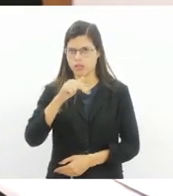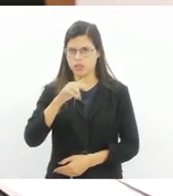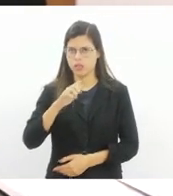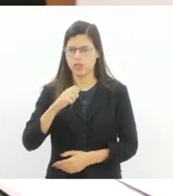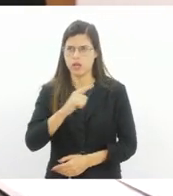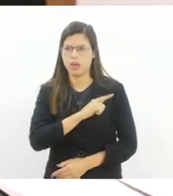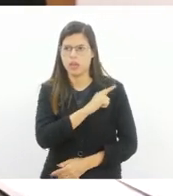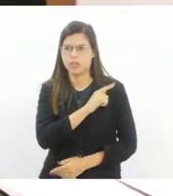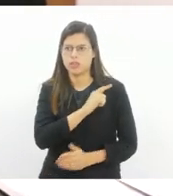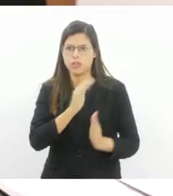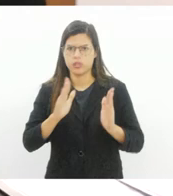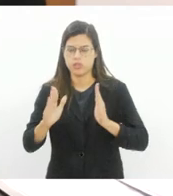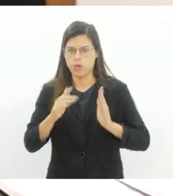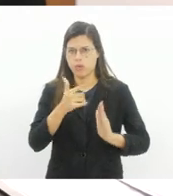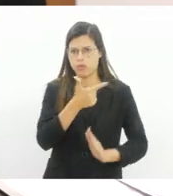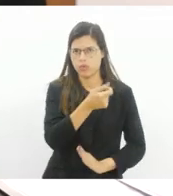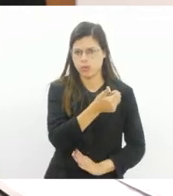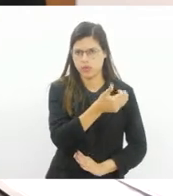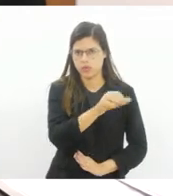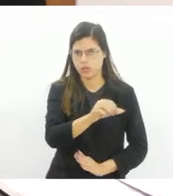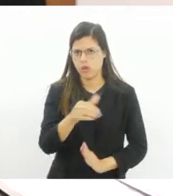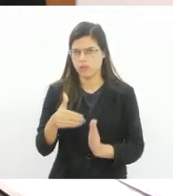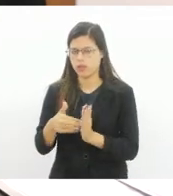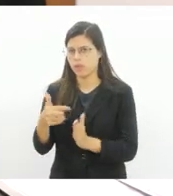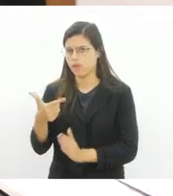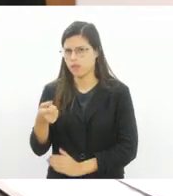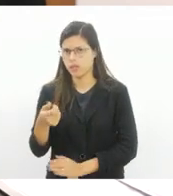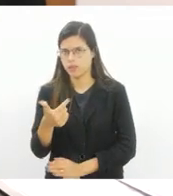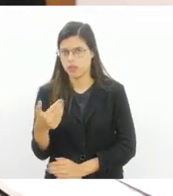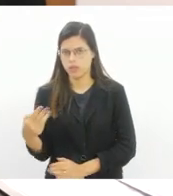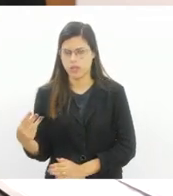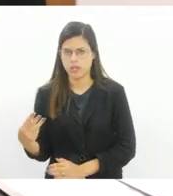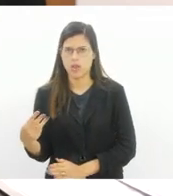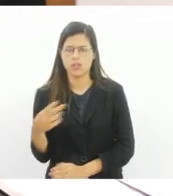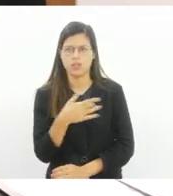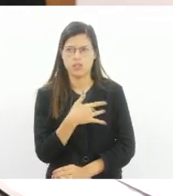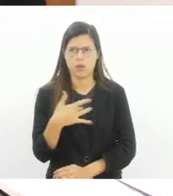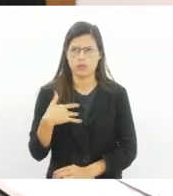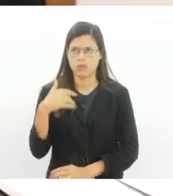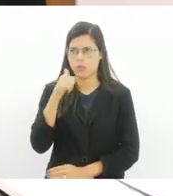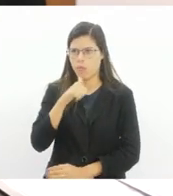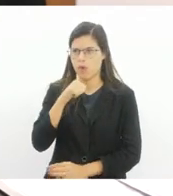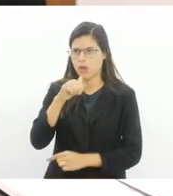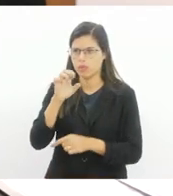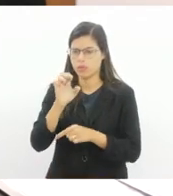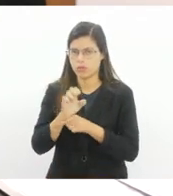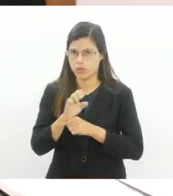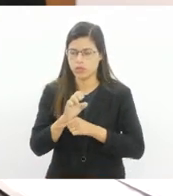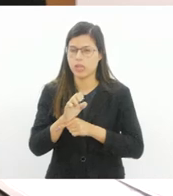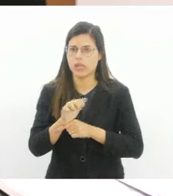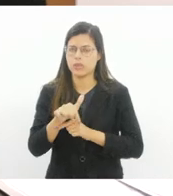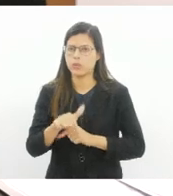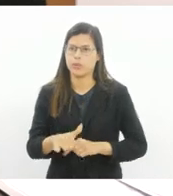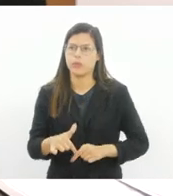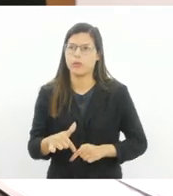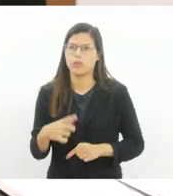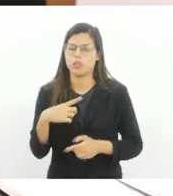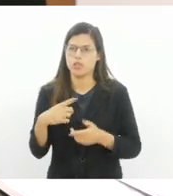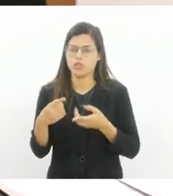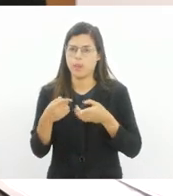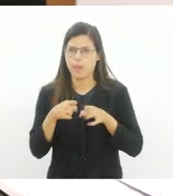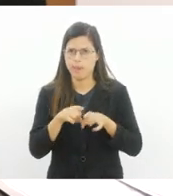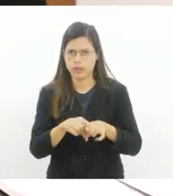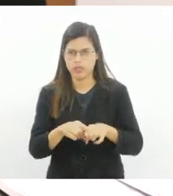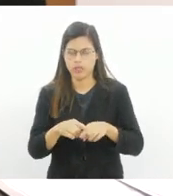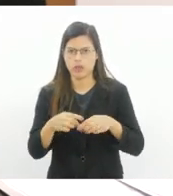né, de 2019 a 2023, na Saúde da Mulher do Estado, onde a gente tinha uma parceria com o